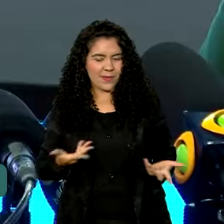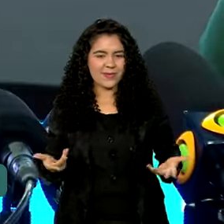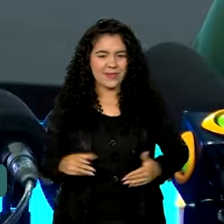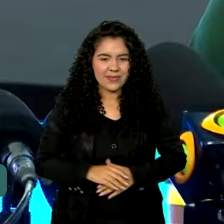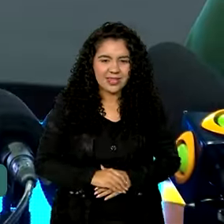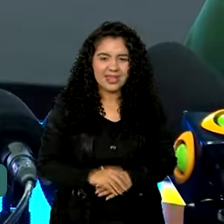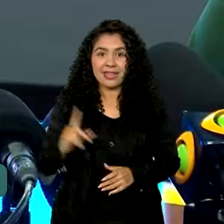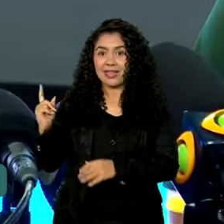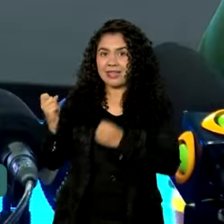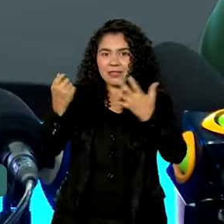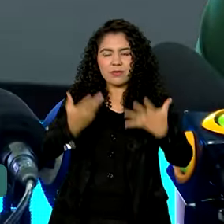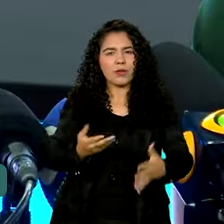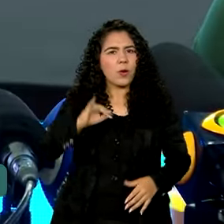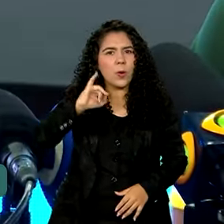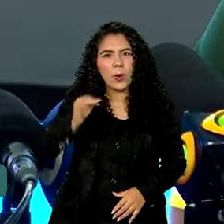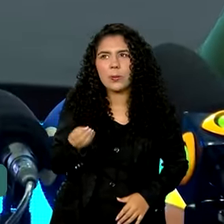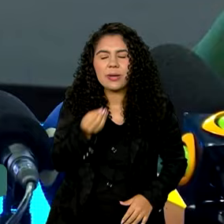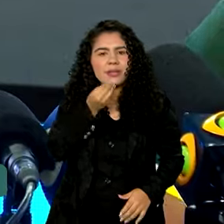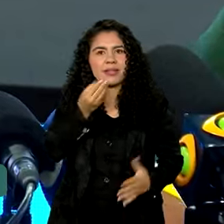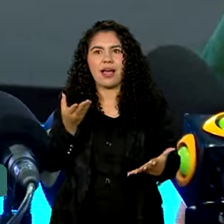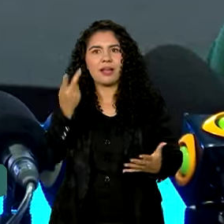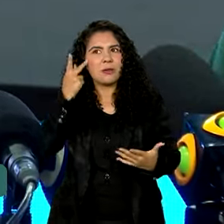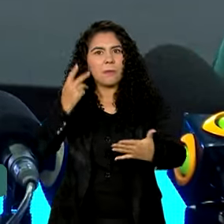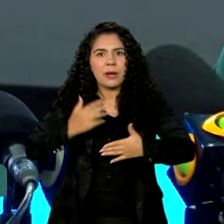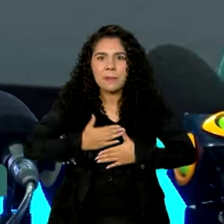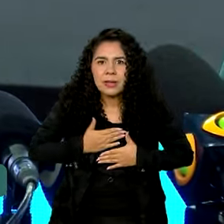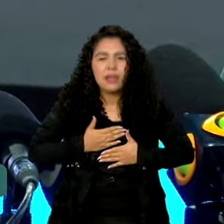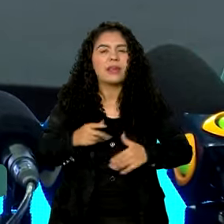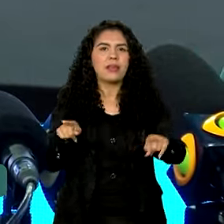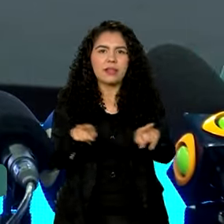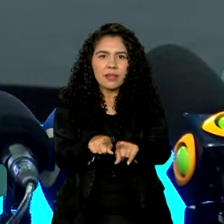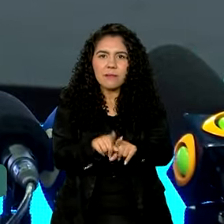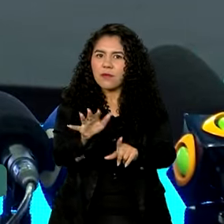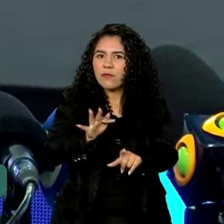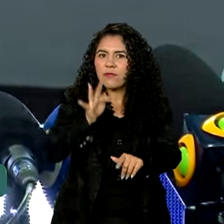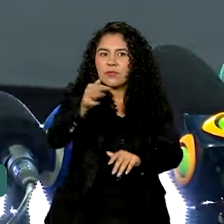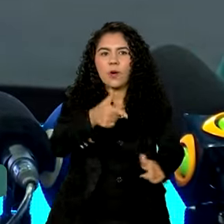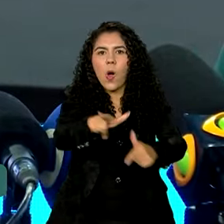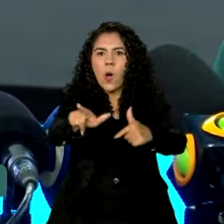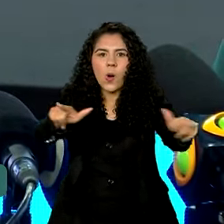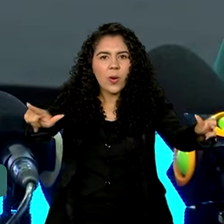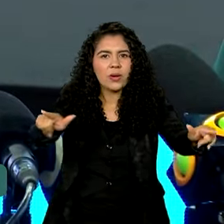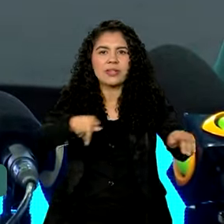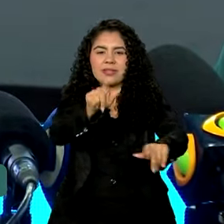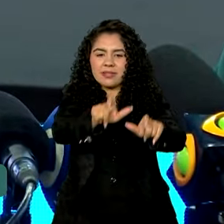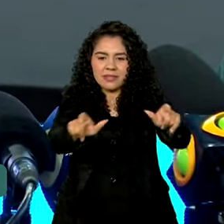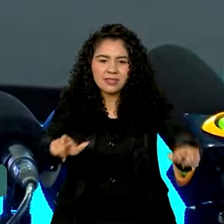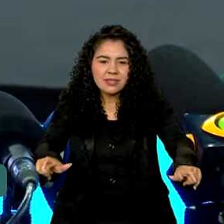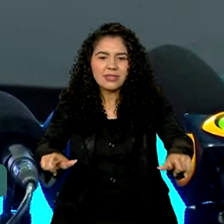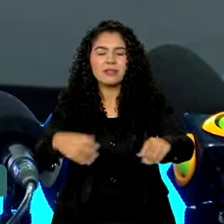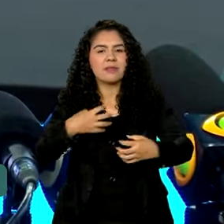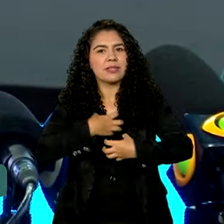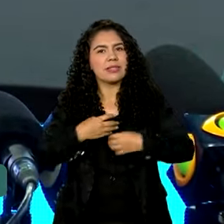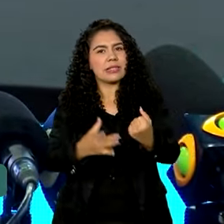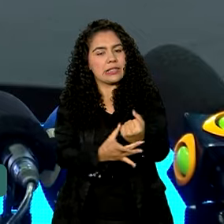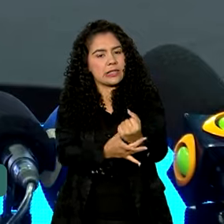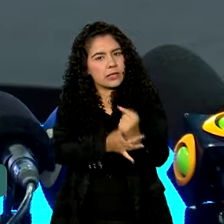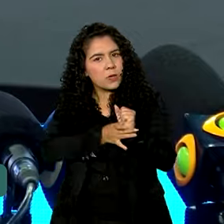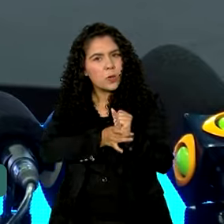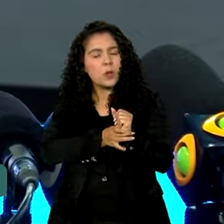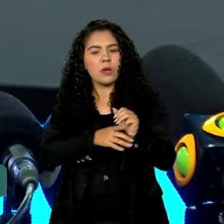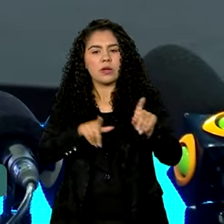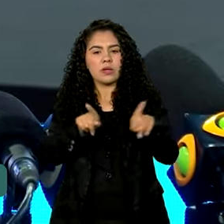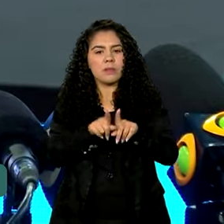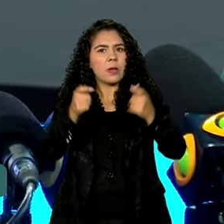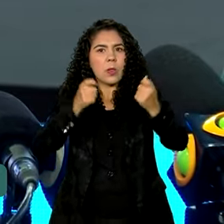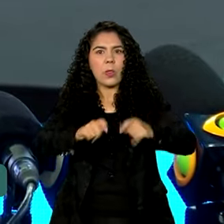Foi uma oportunidade que chegou para mim e hoje está chegando para ainda mais pessoas. Como eu falei antes, quando você tem a segurança, você sabe que você não precisa